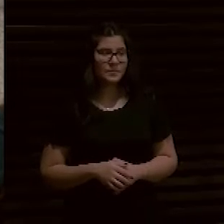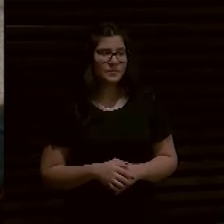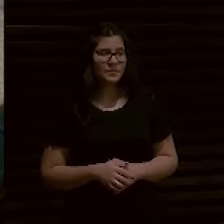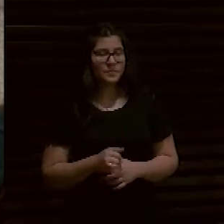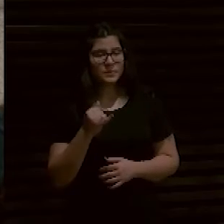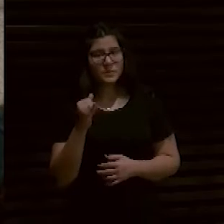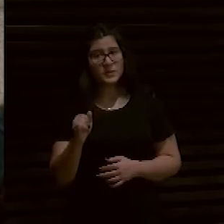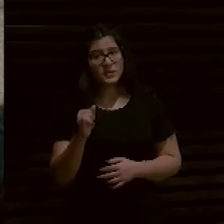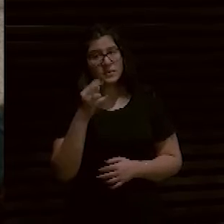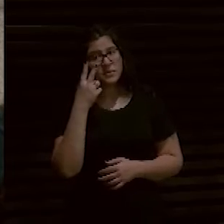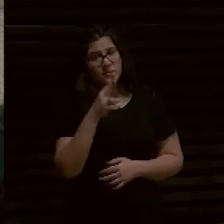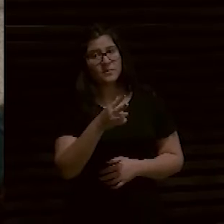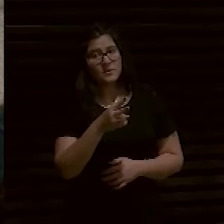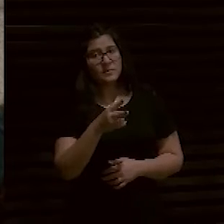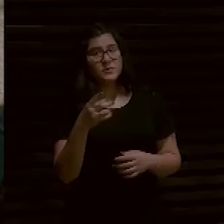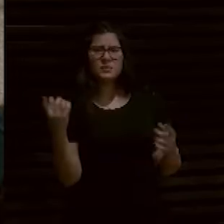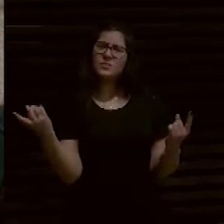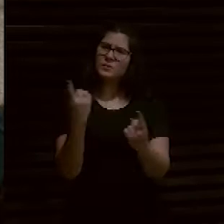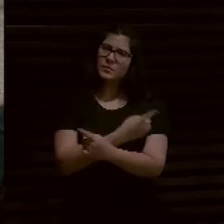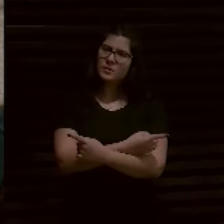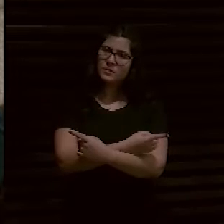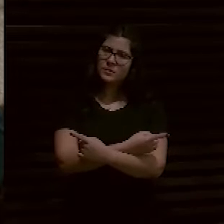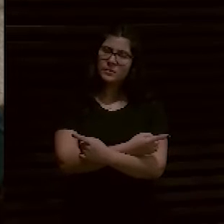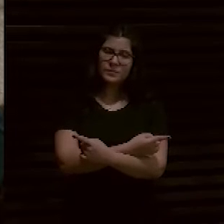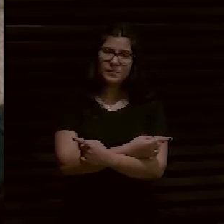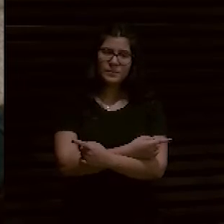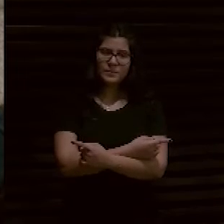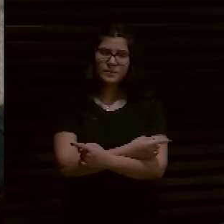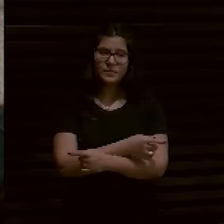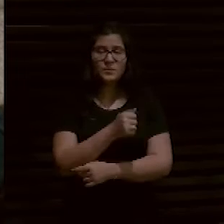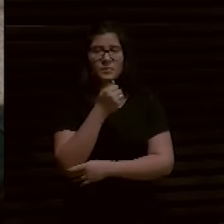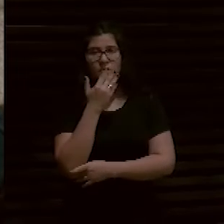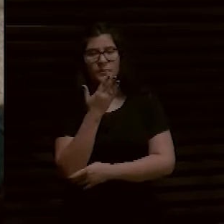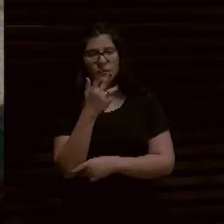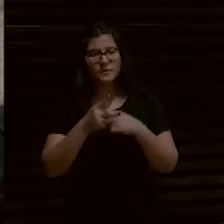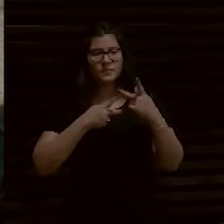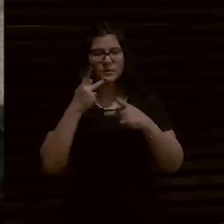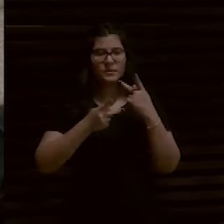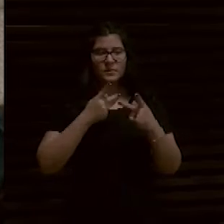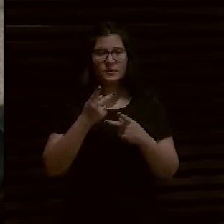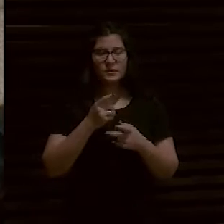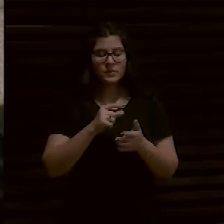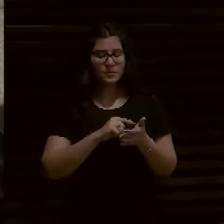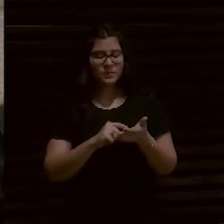Seguimos aqui, então, com o oposto. O contrário, o bendito, diz o verso 7, e já lemos